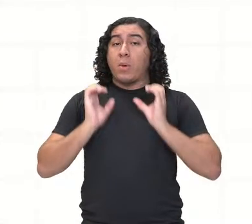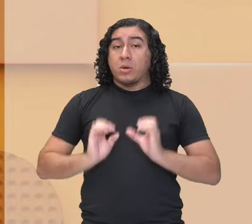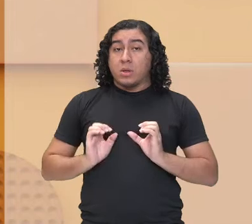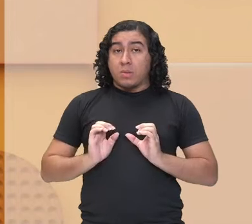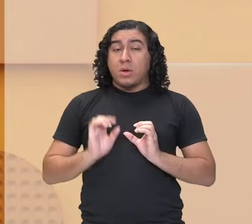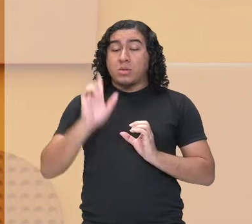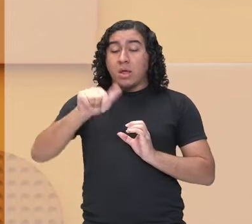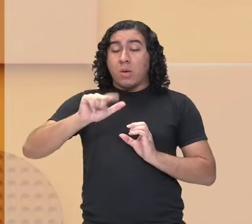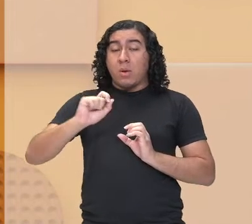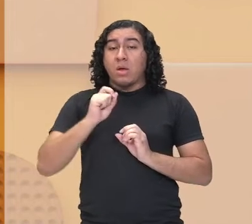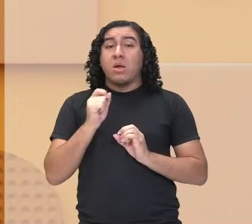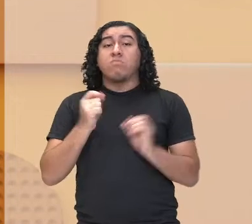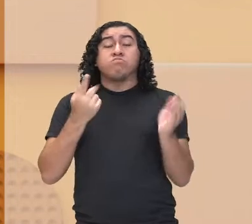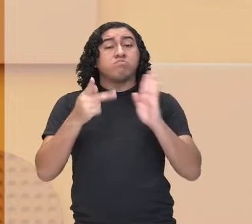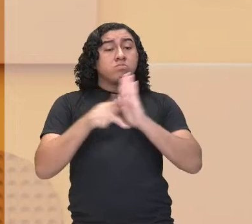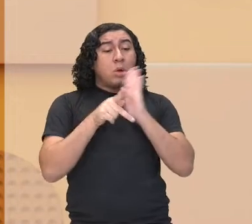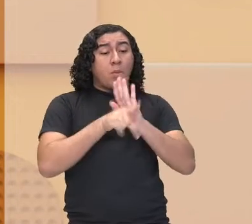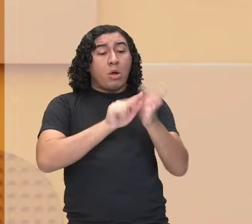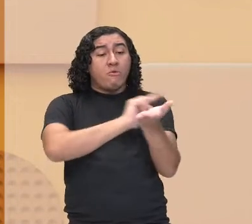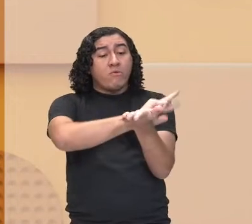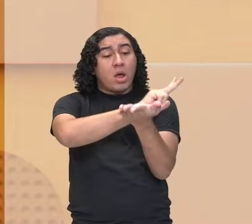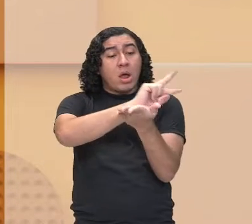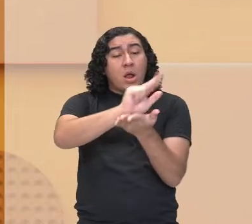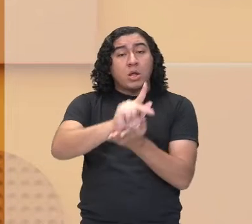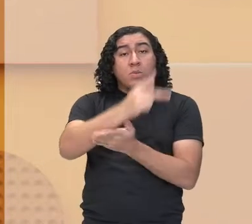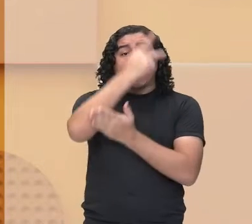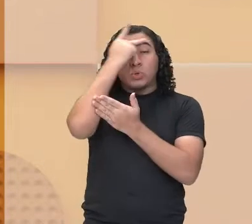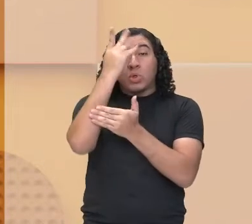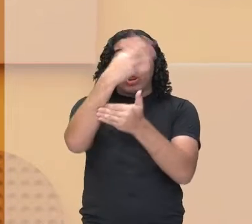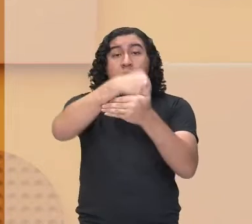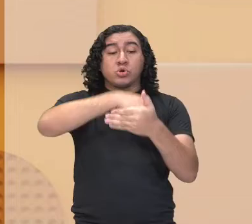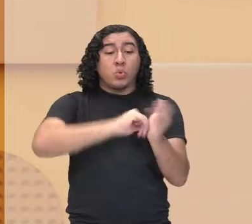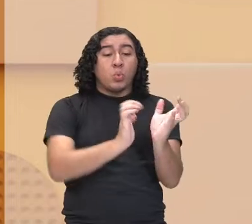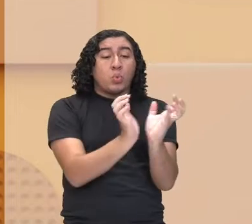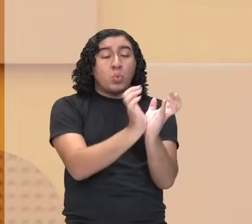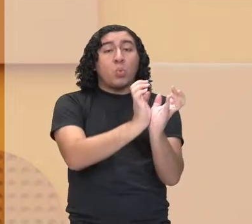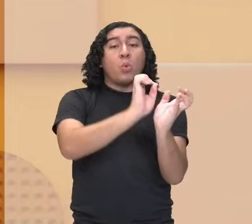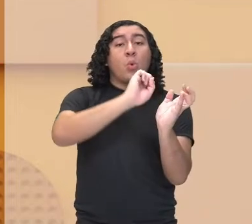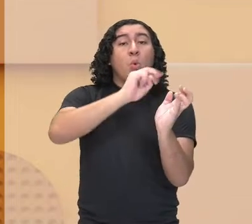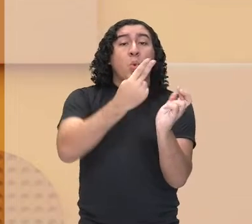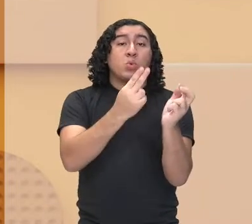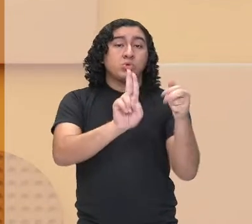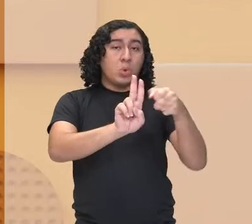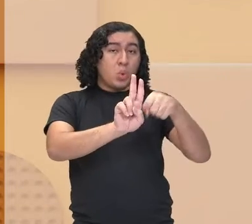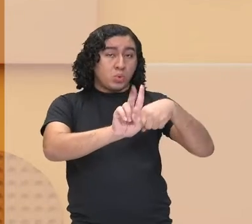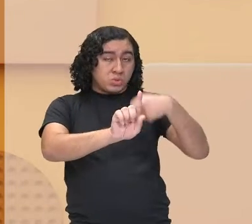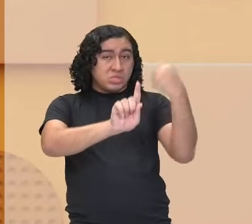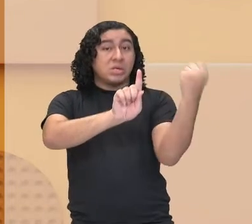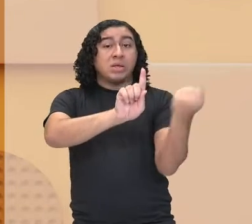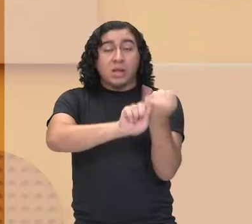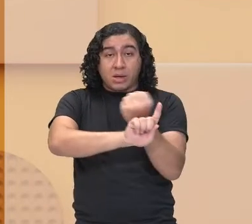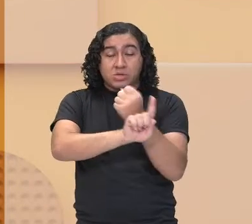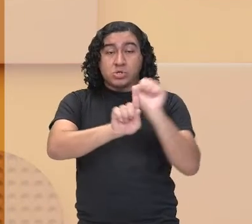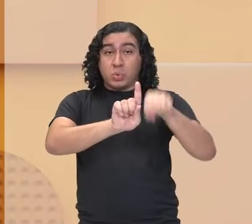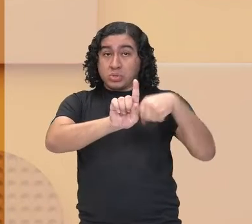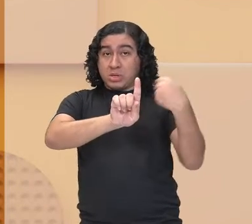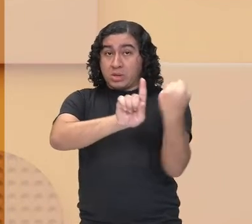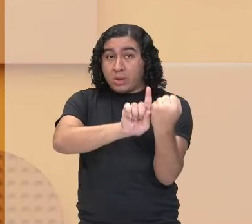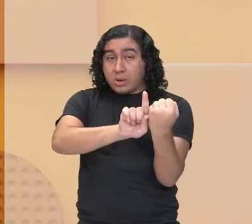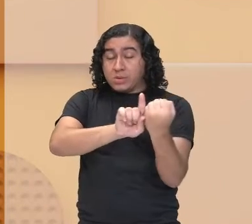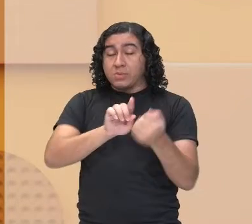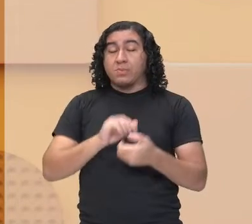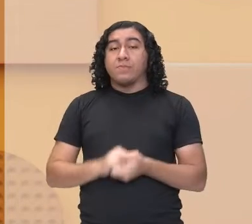que são compartilhados por determinado grupo ou por uma sociedade. Então, nós temos duas